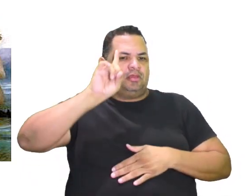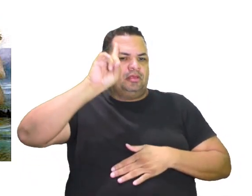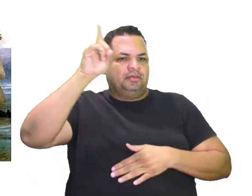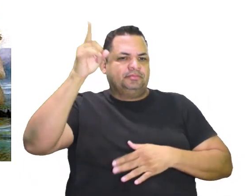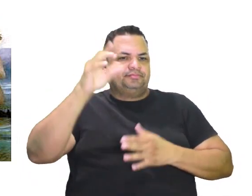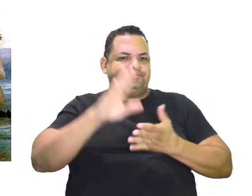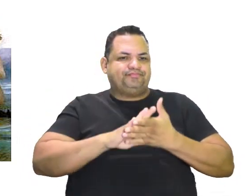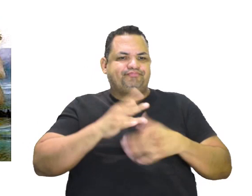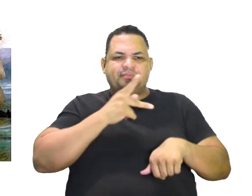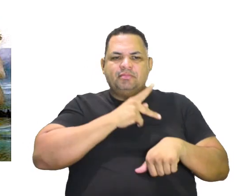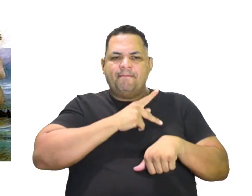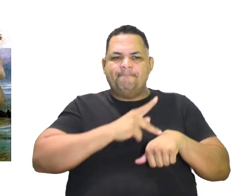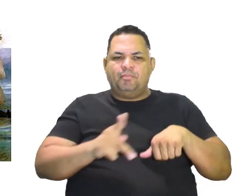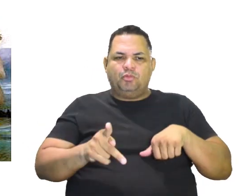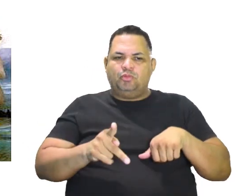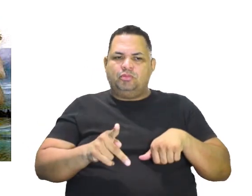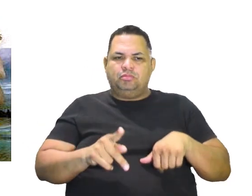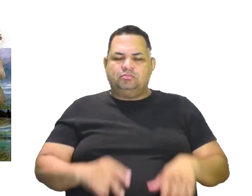idealização impura.